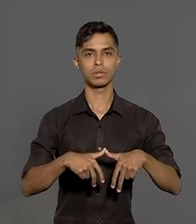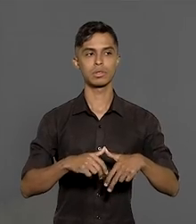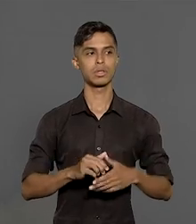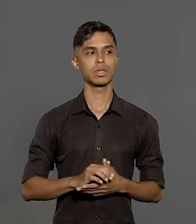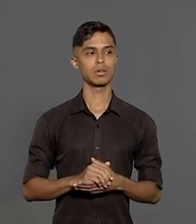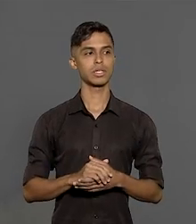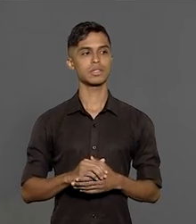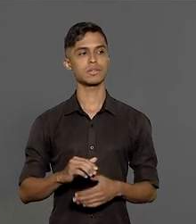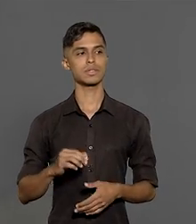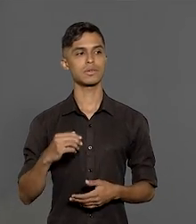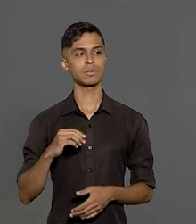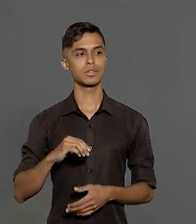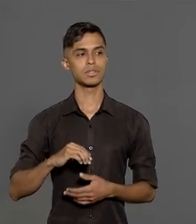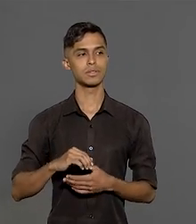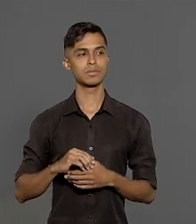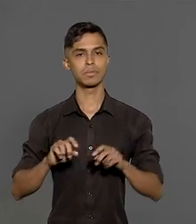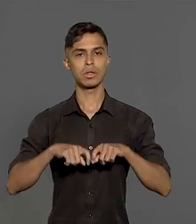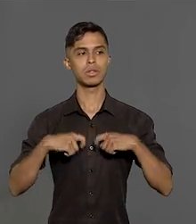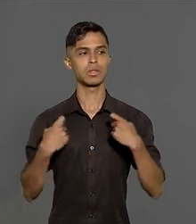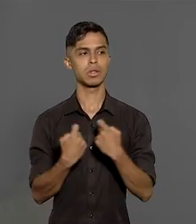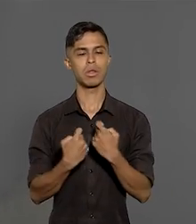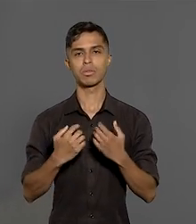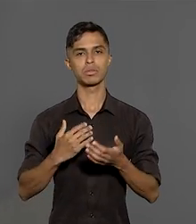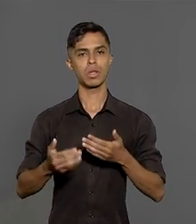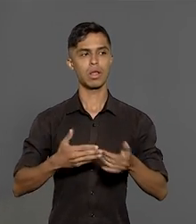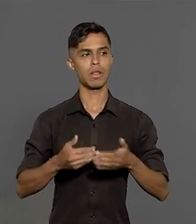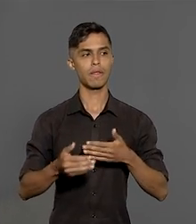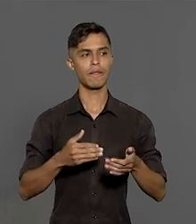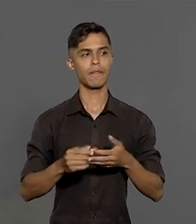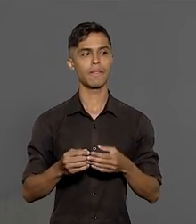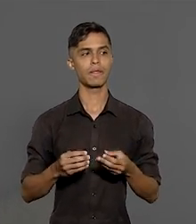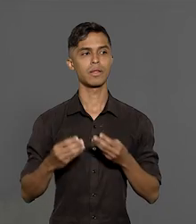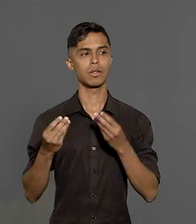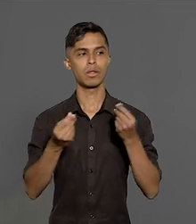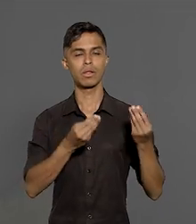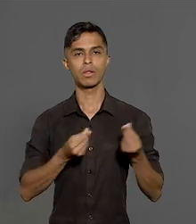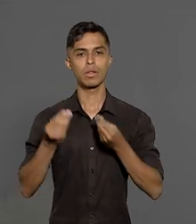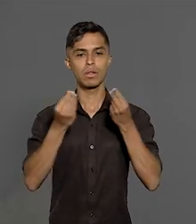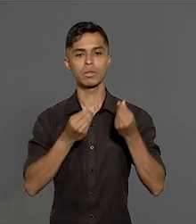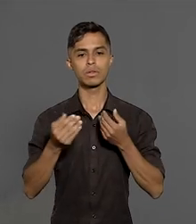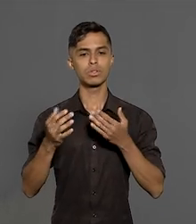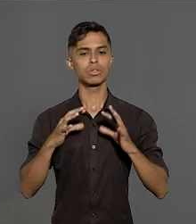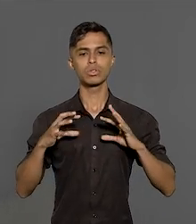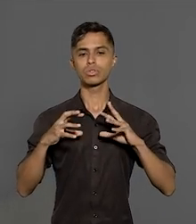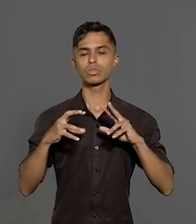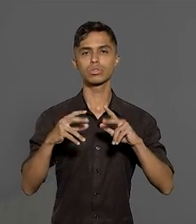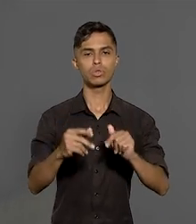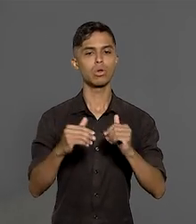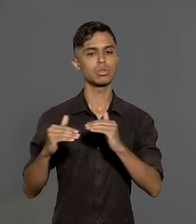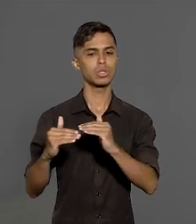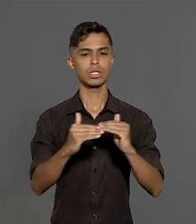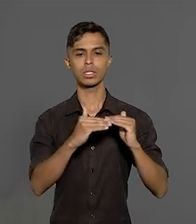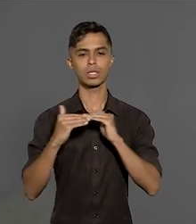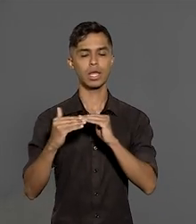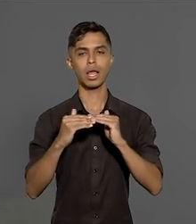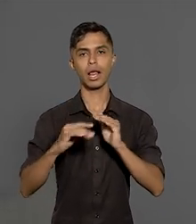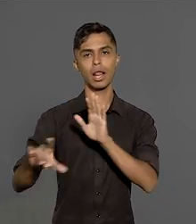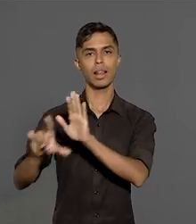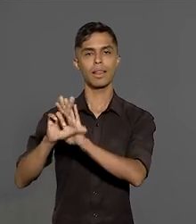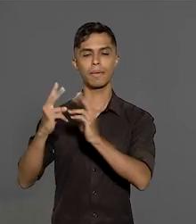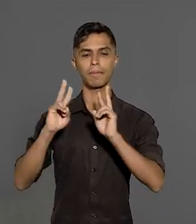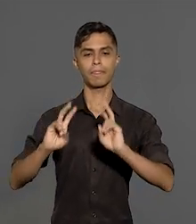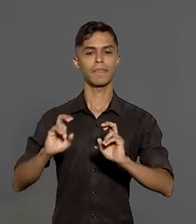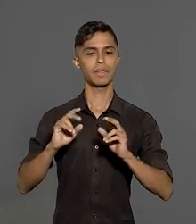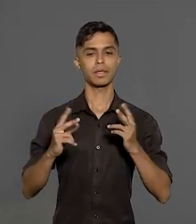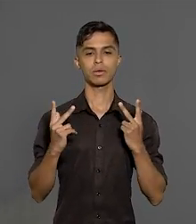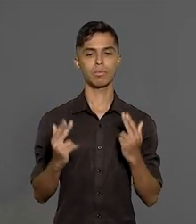orientação sexual, não importa. Aos olhos da justiça, somos todos iguais perante a lei. E